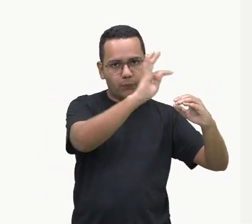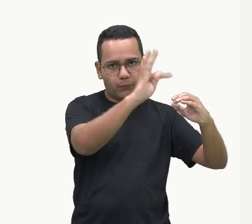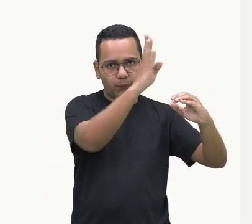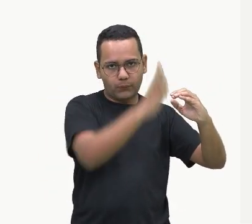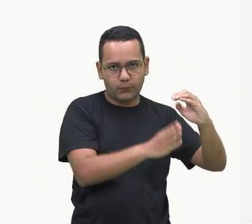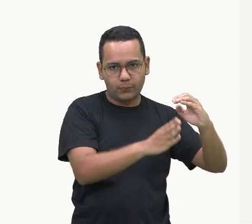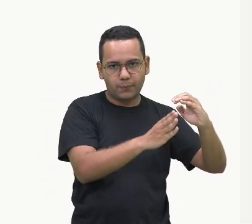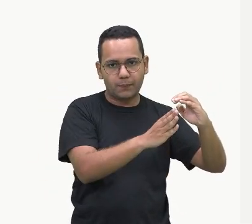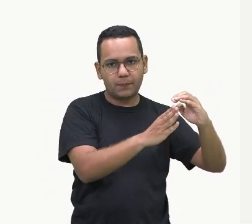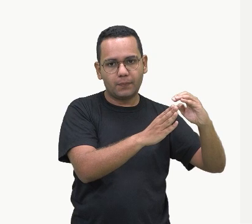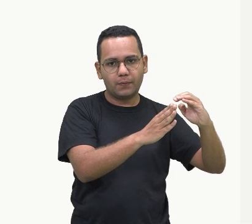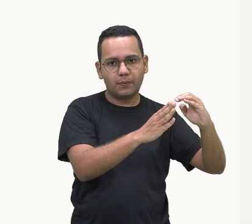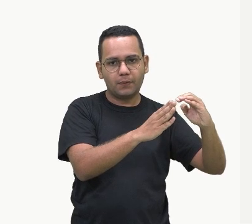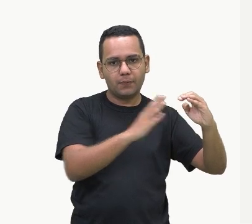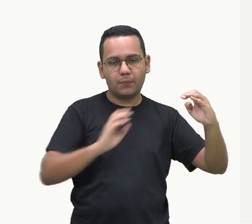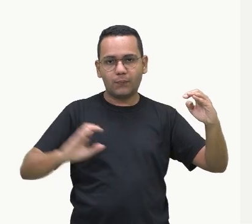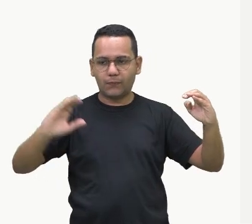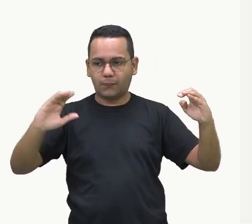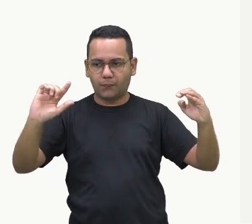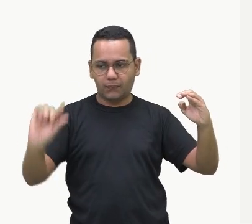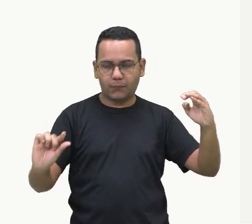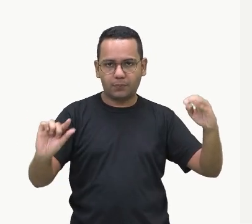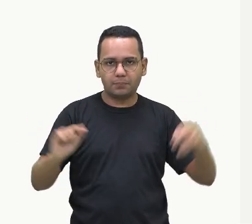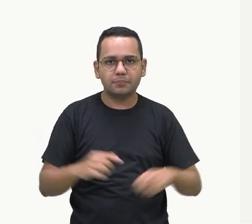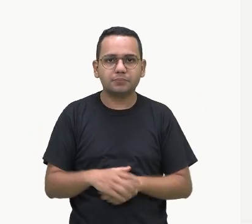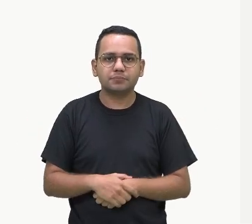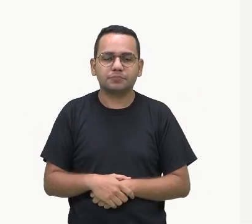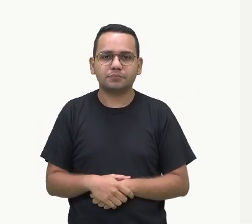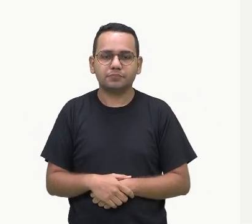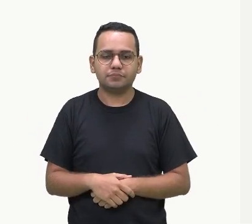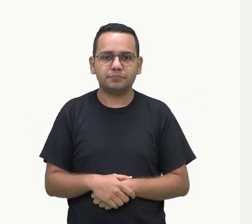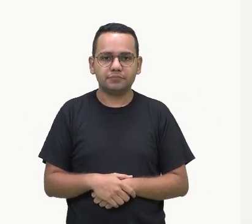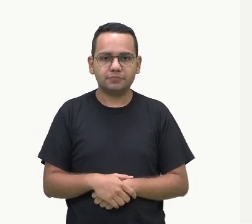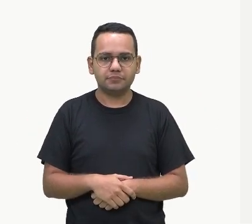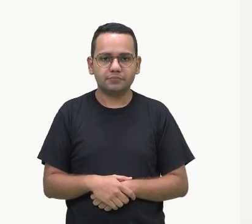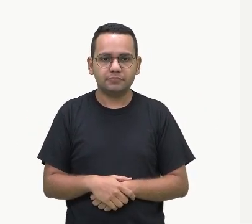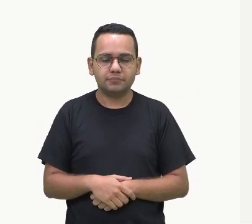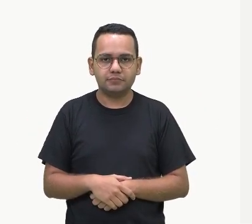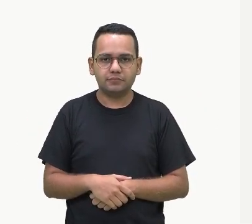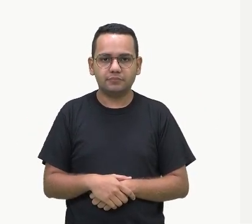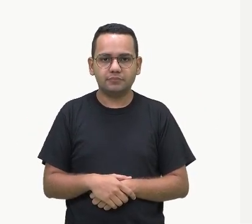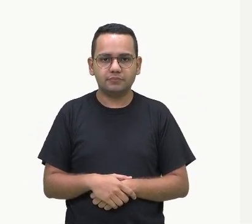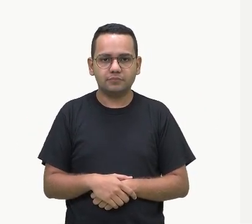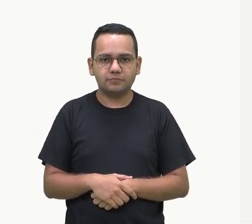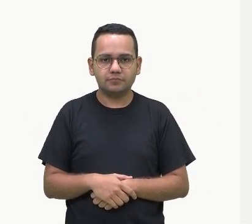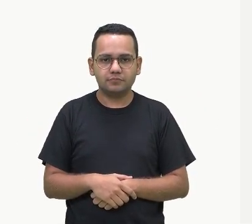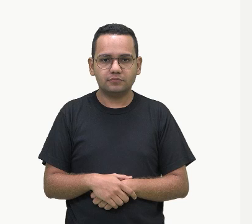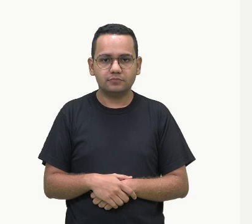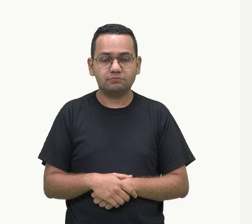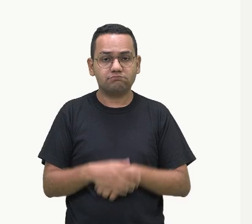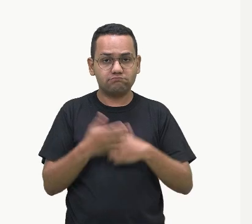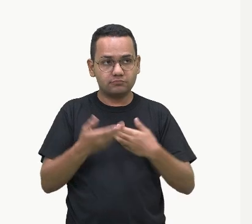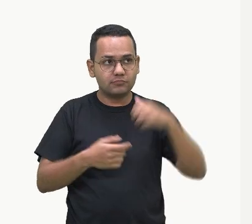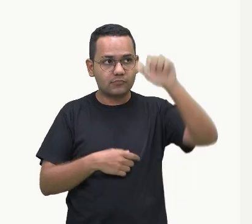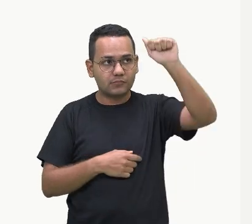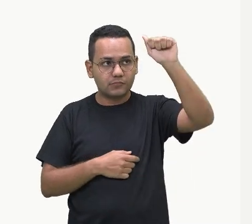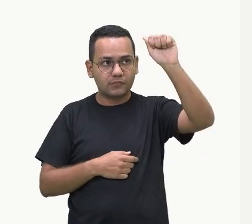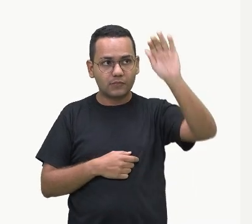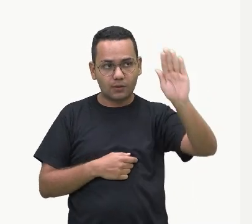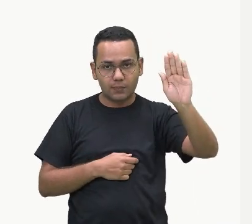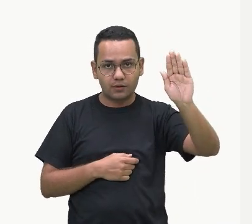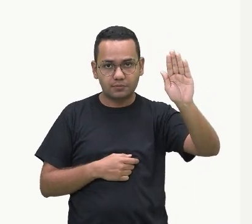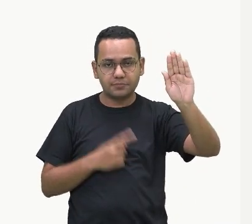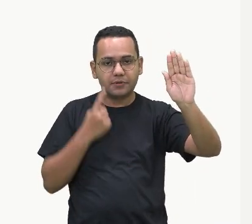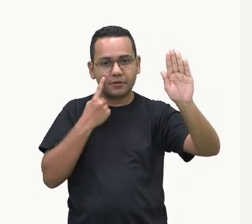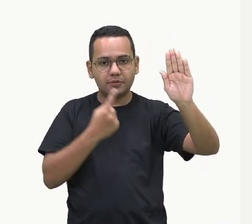ponto C, ok? Então, aqui onde tem, ó, de A até B,